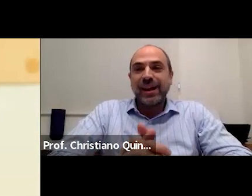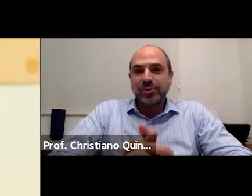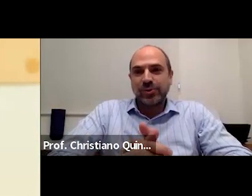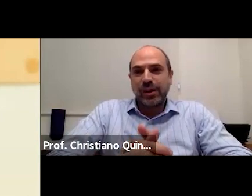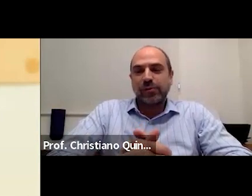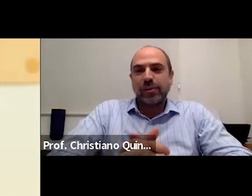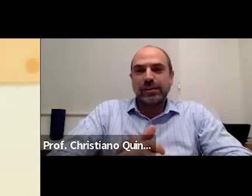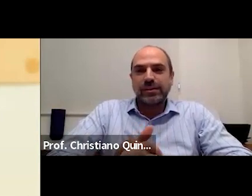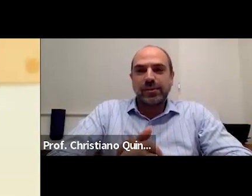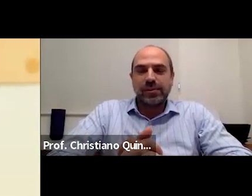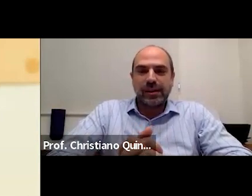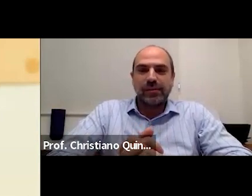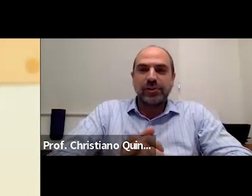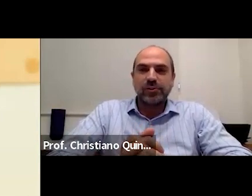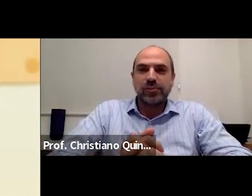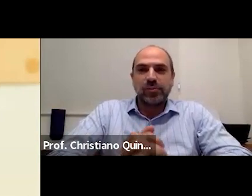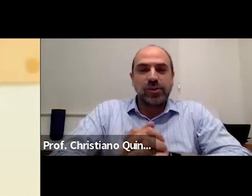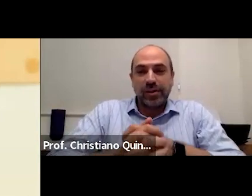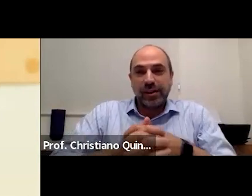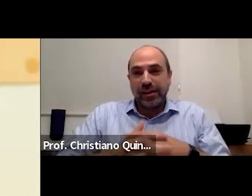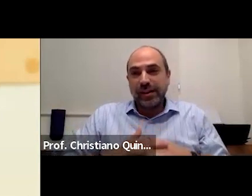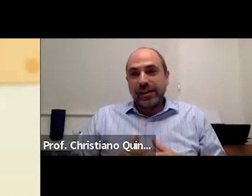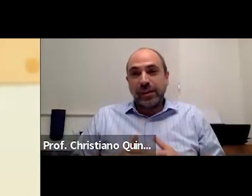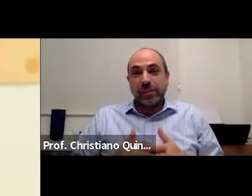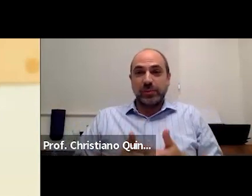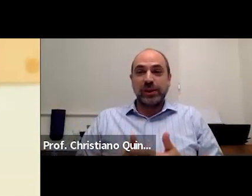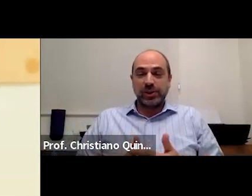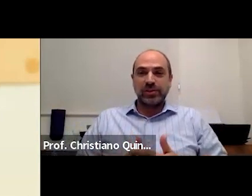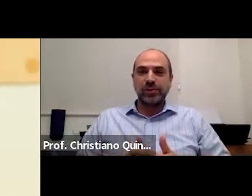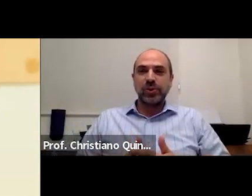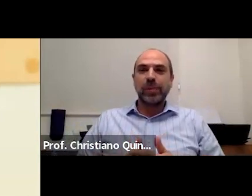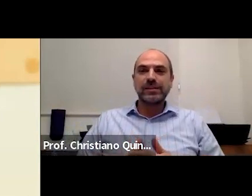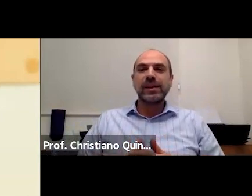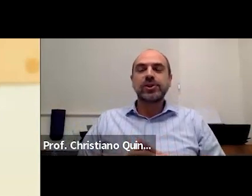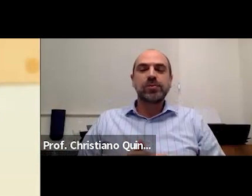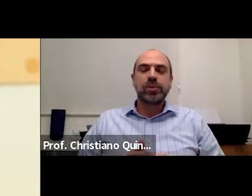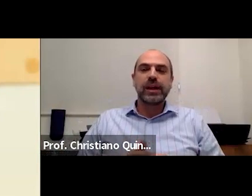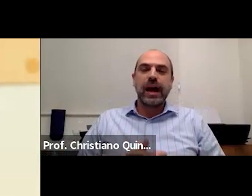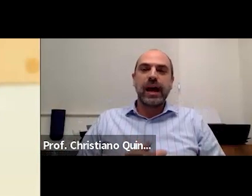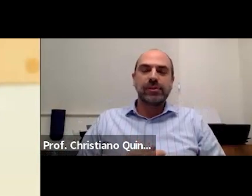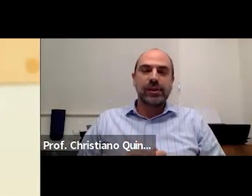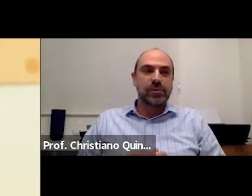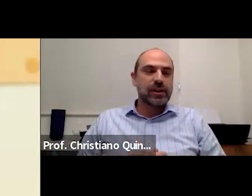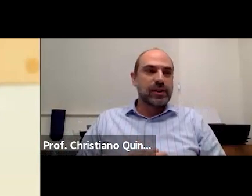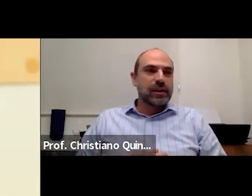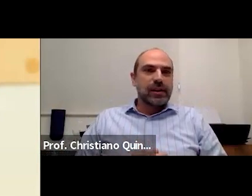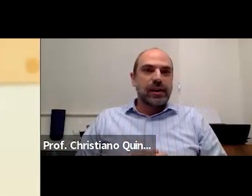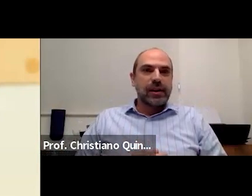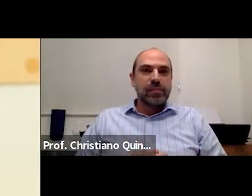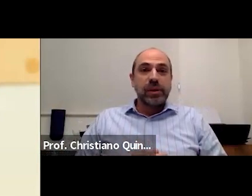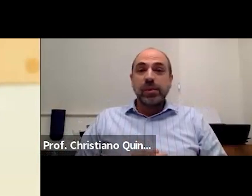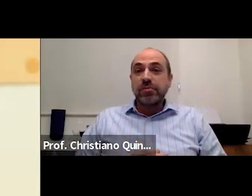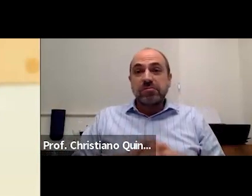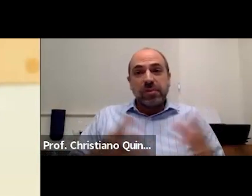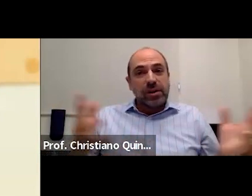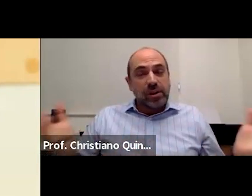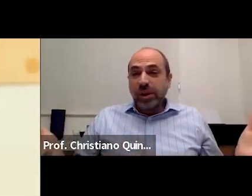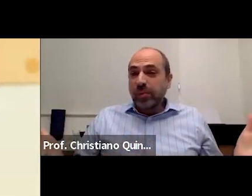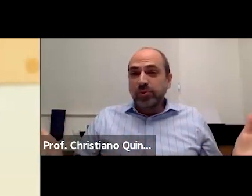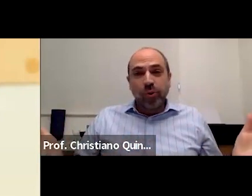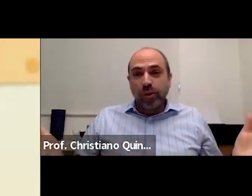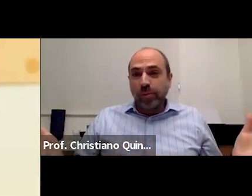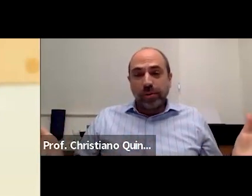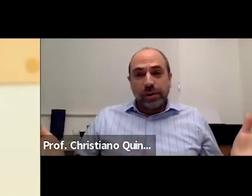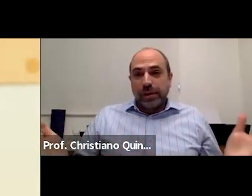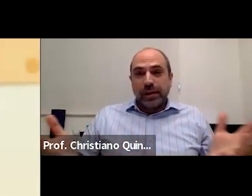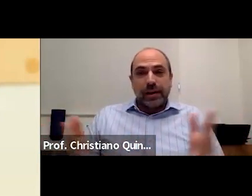o excesso da informação através da perspectiva do paciente empoderado. Então, primeiro, não